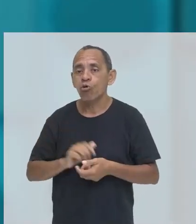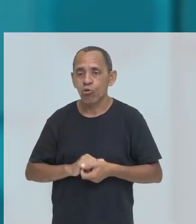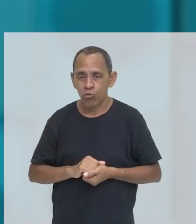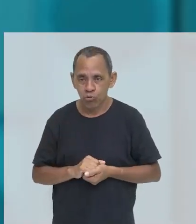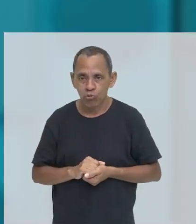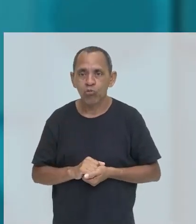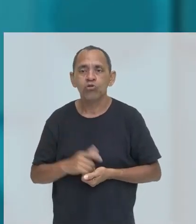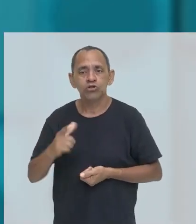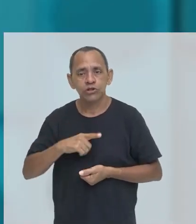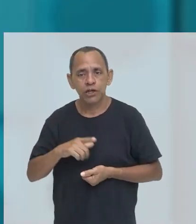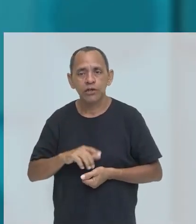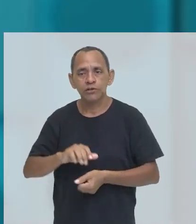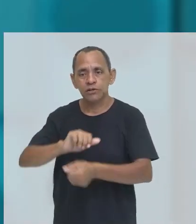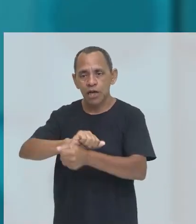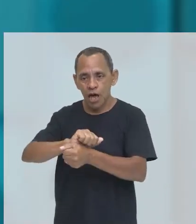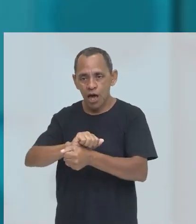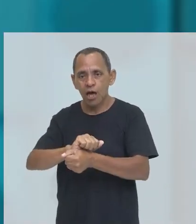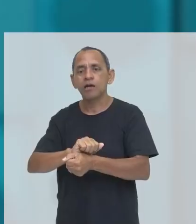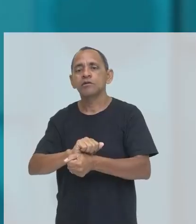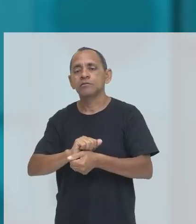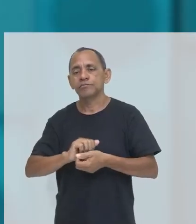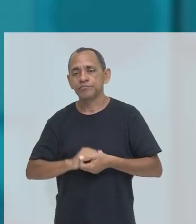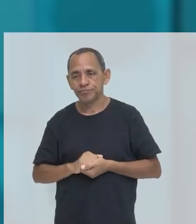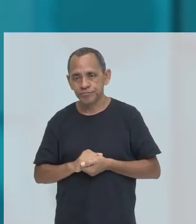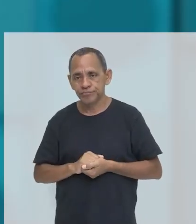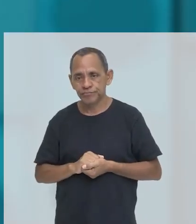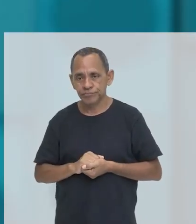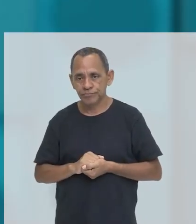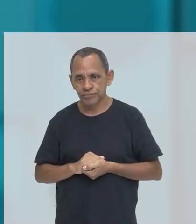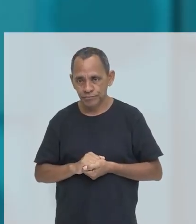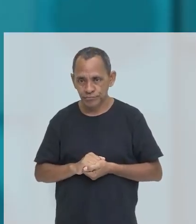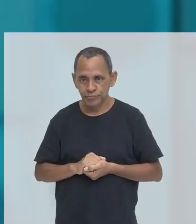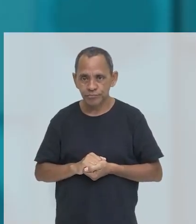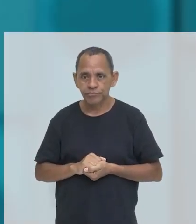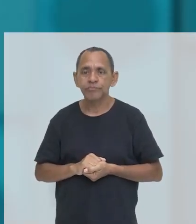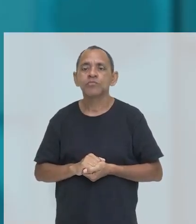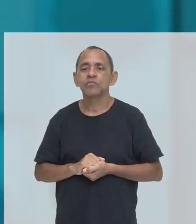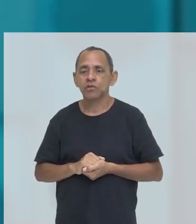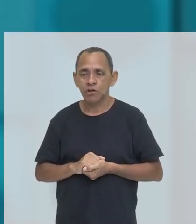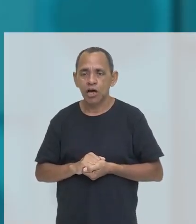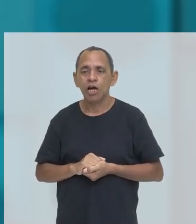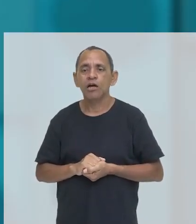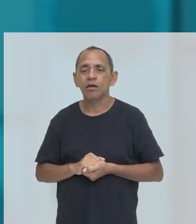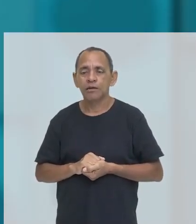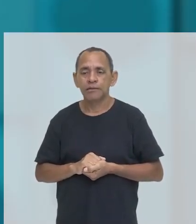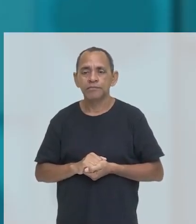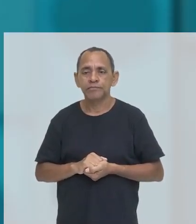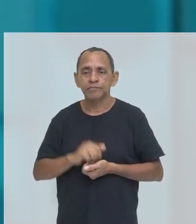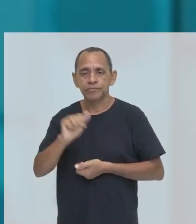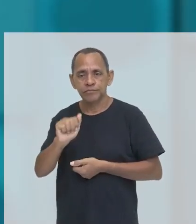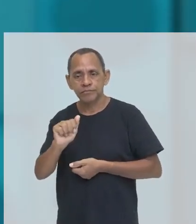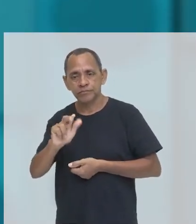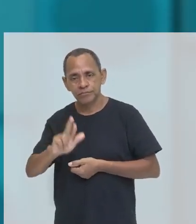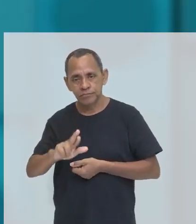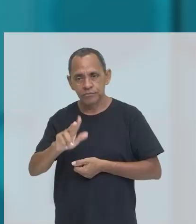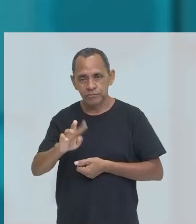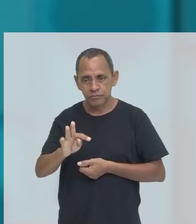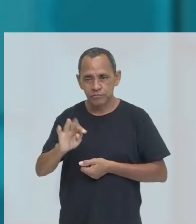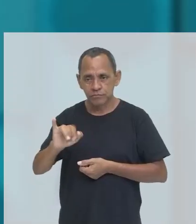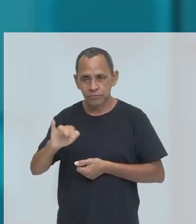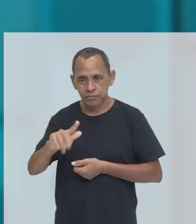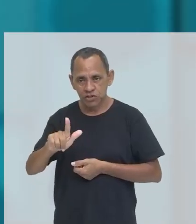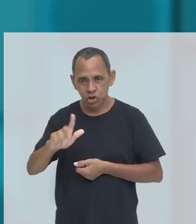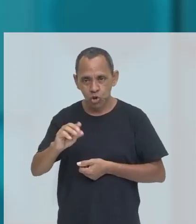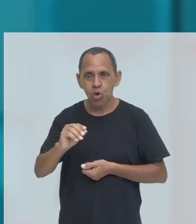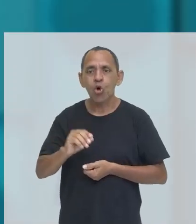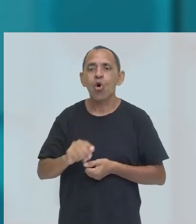os artigos, né, articles. Os artigos que se dividem em artigos definidos e indefinidos. Como o próprio nome já